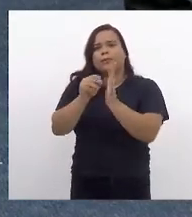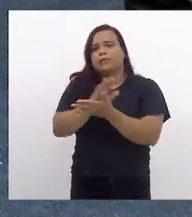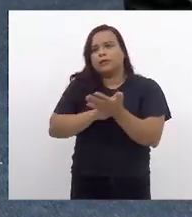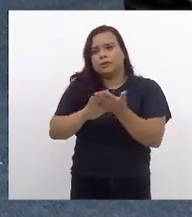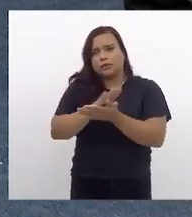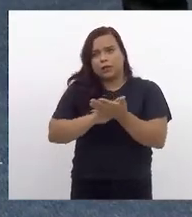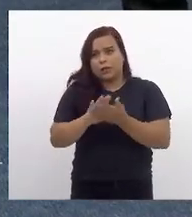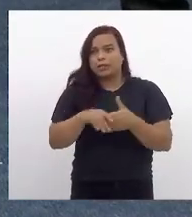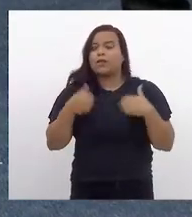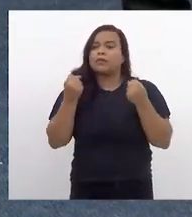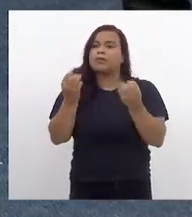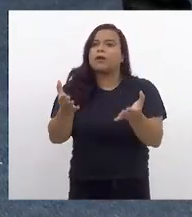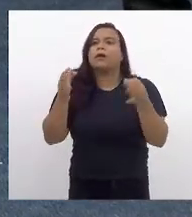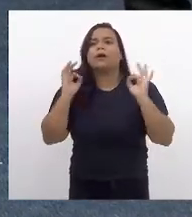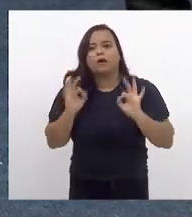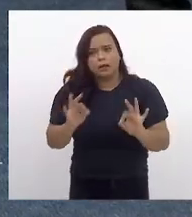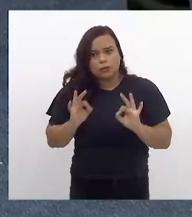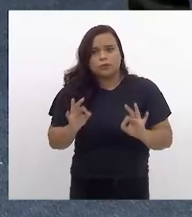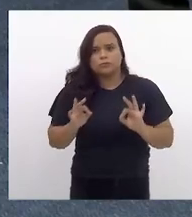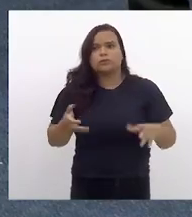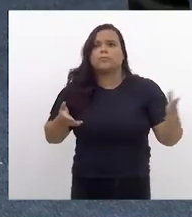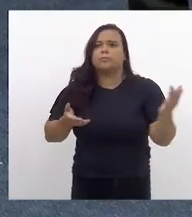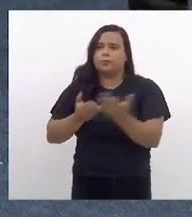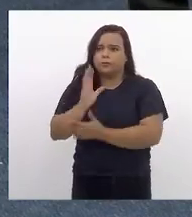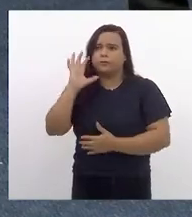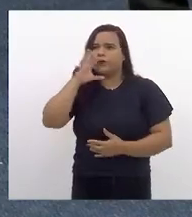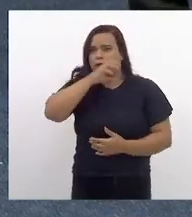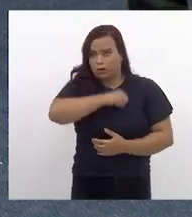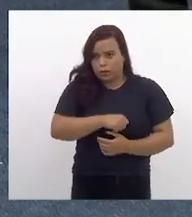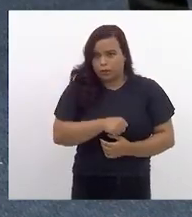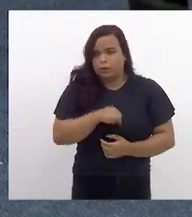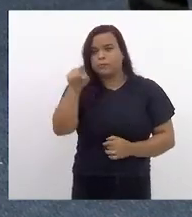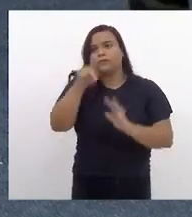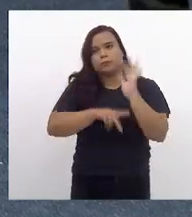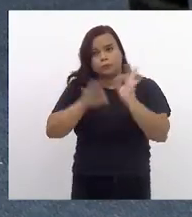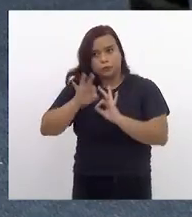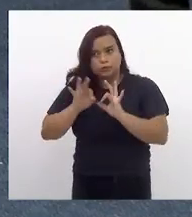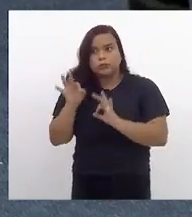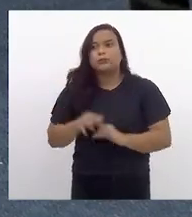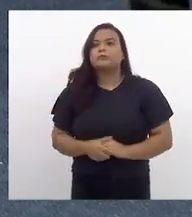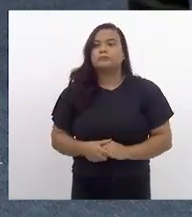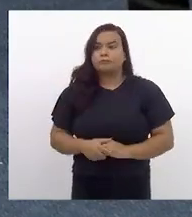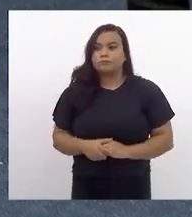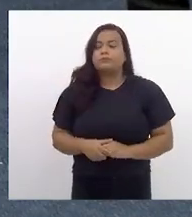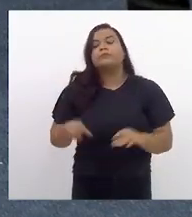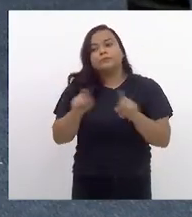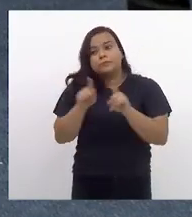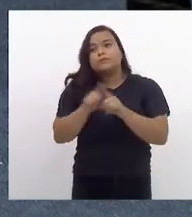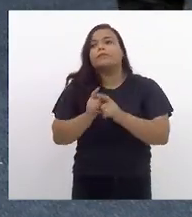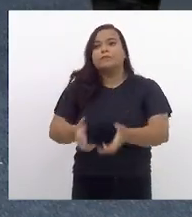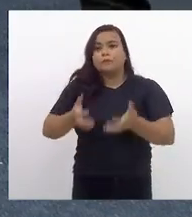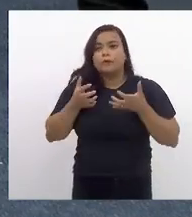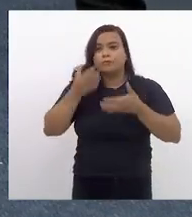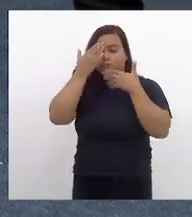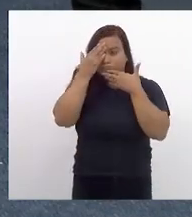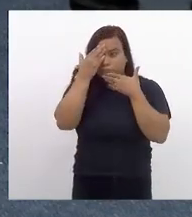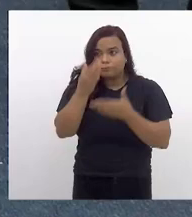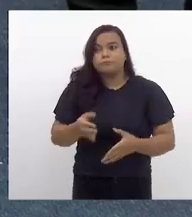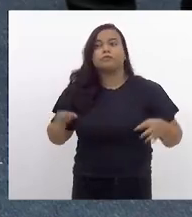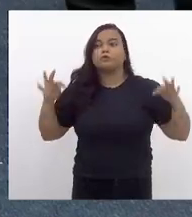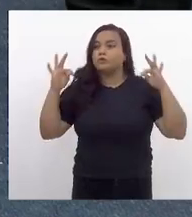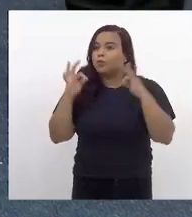para garantir a aprovação imediata desse projeto. Eu quero agradecer a todos